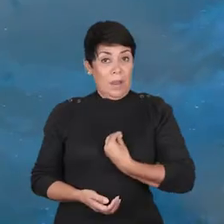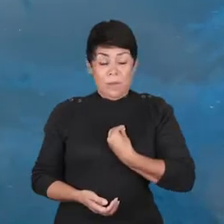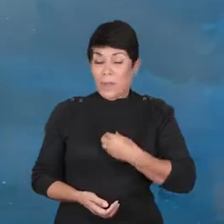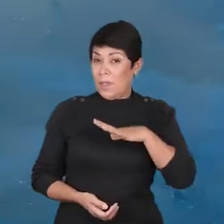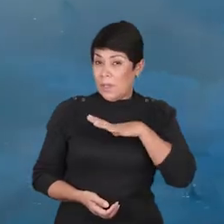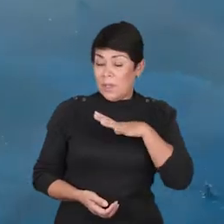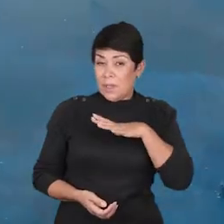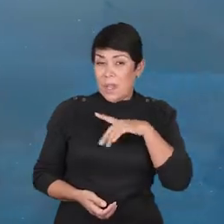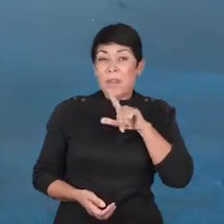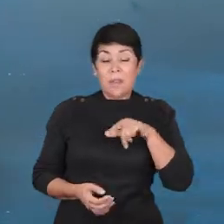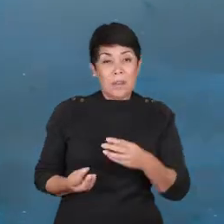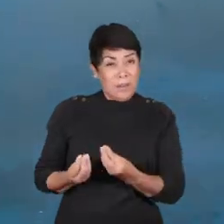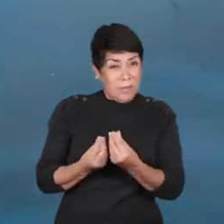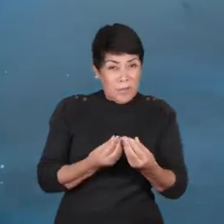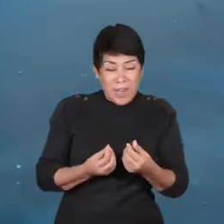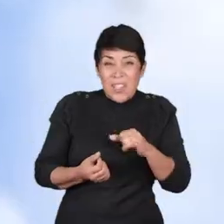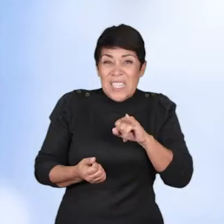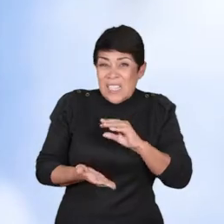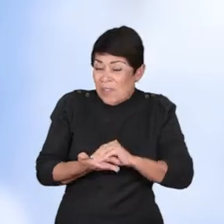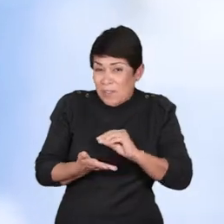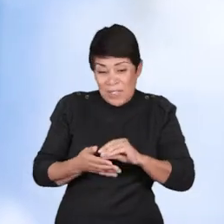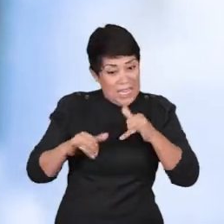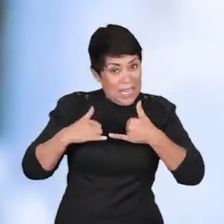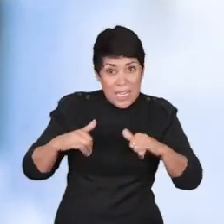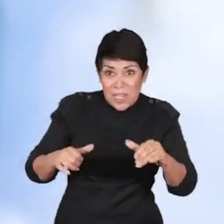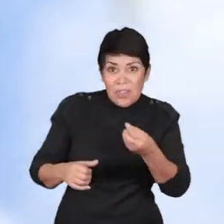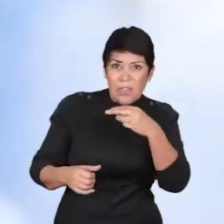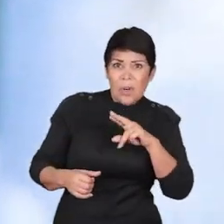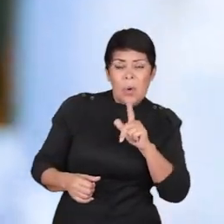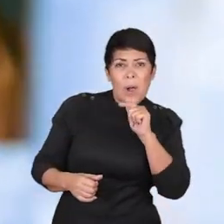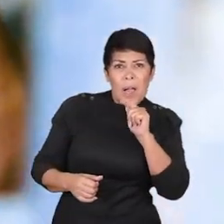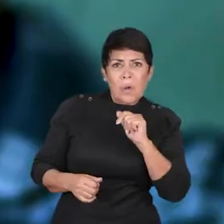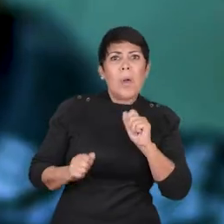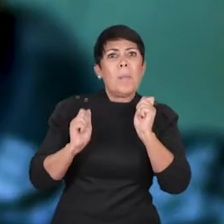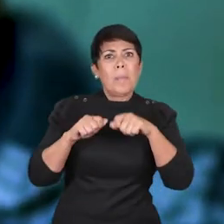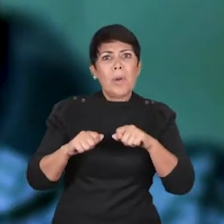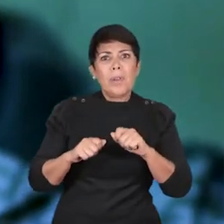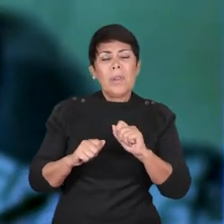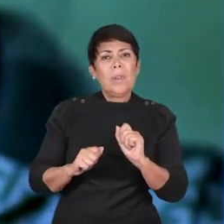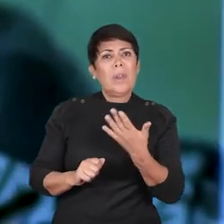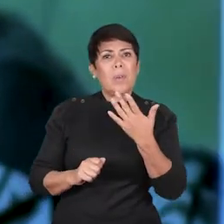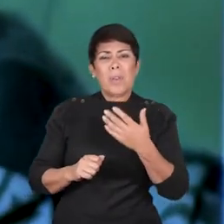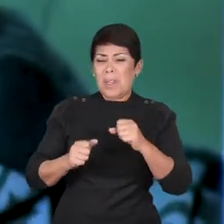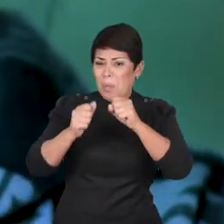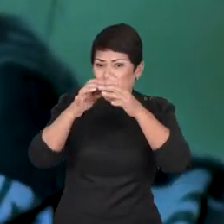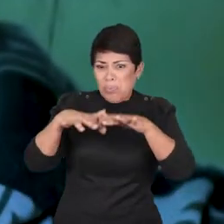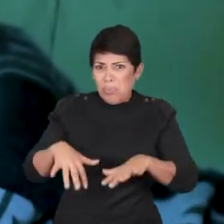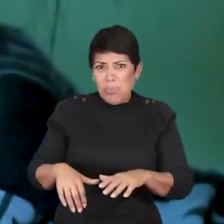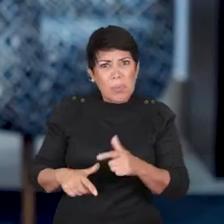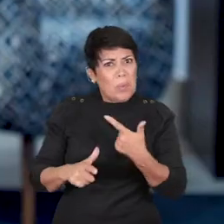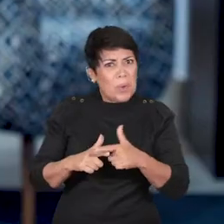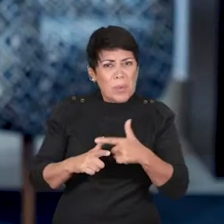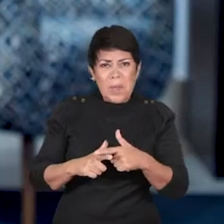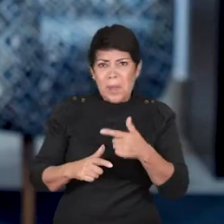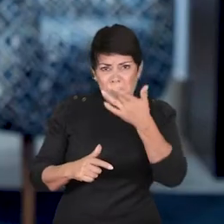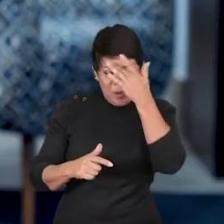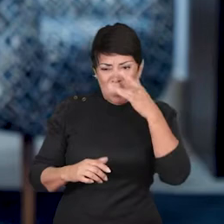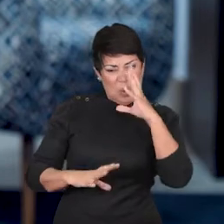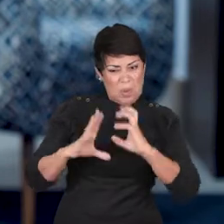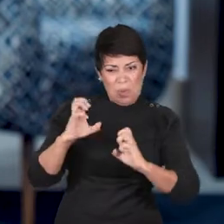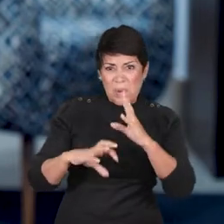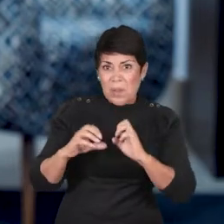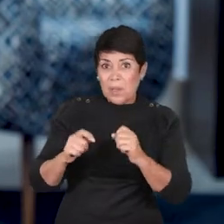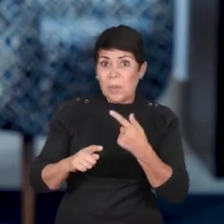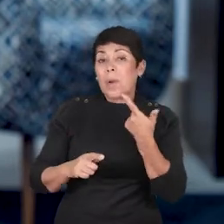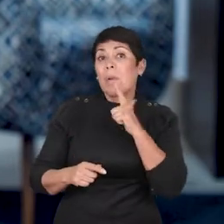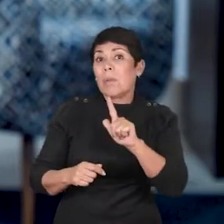A nossa vida urbana é muito frágil. Você ficar sem energia e sem água, você pode produzir um caos em poucos dias. As pessoas brigando